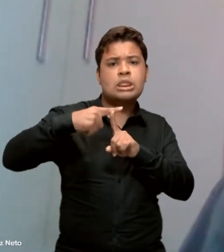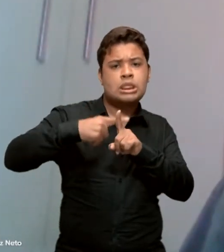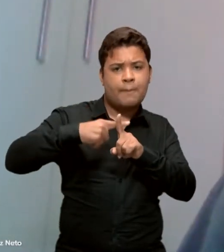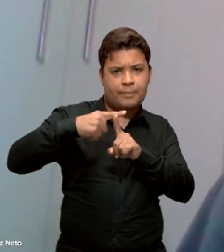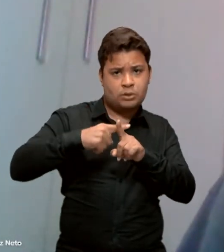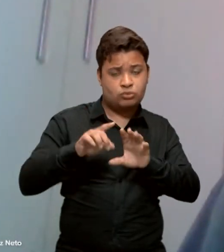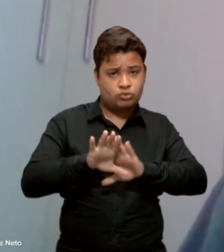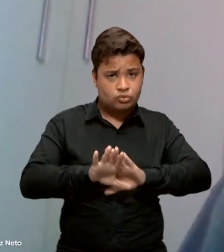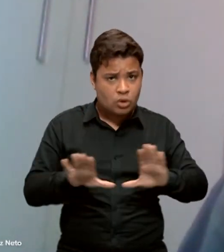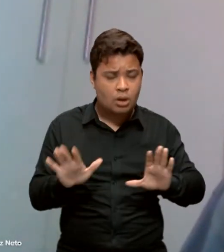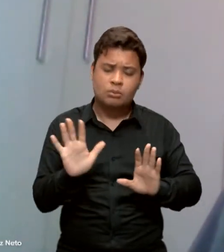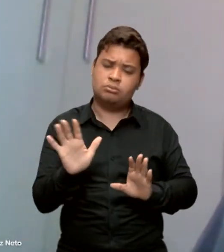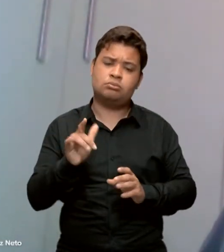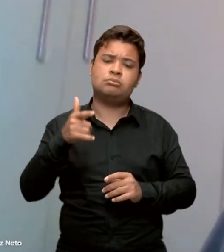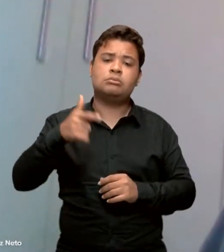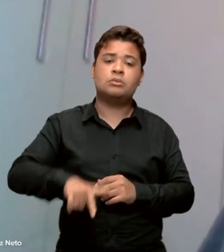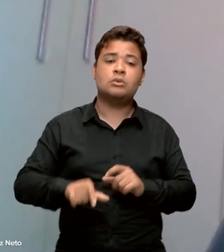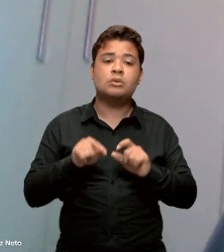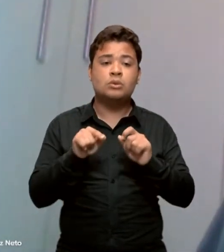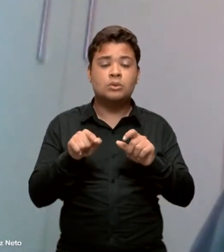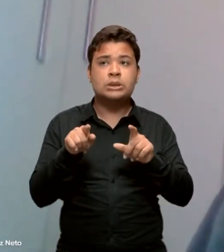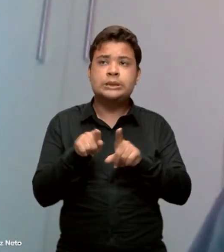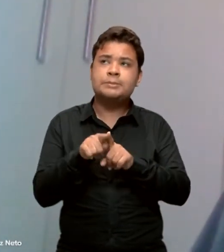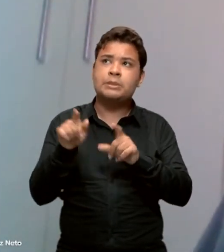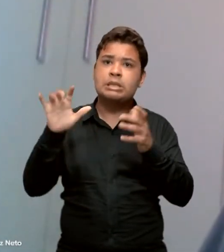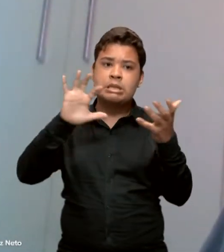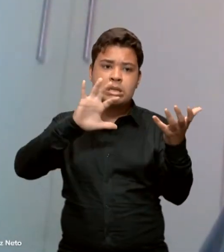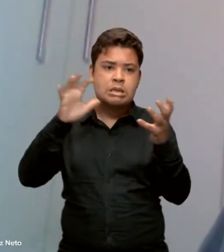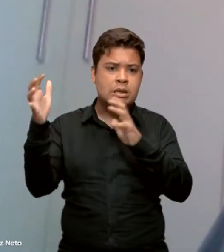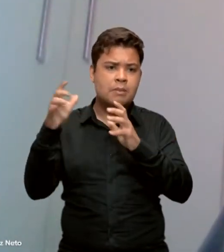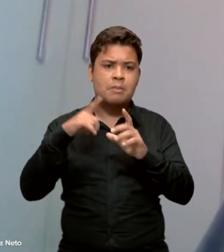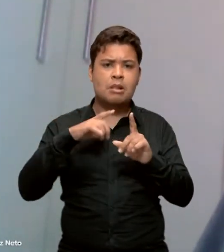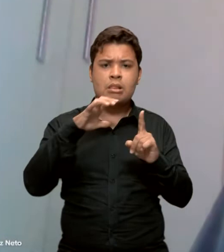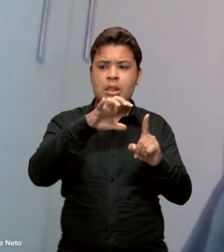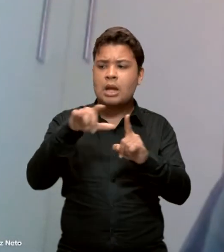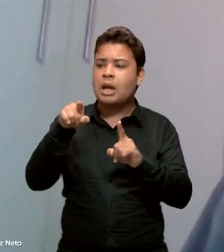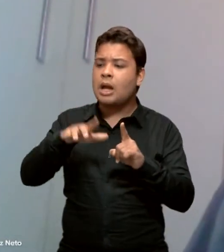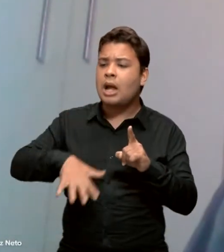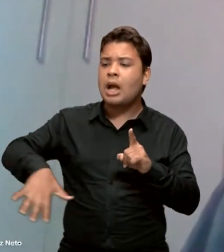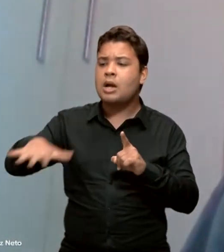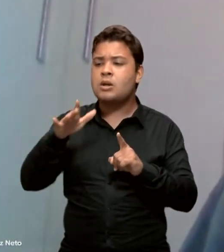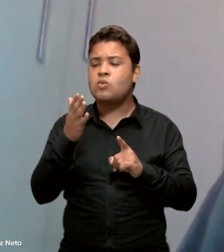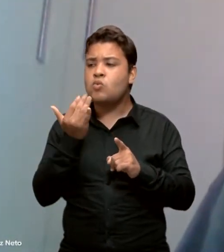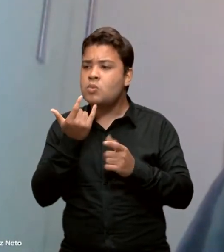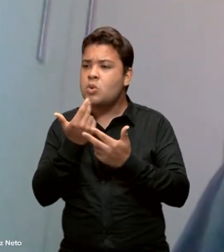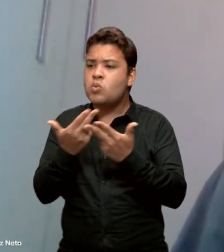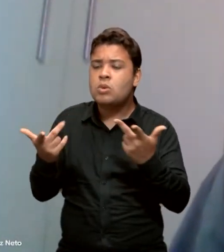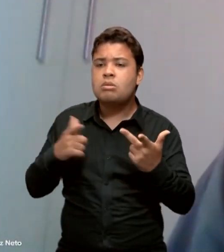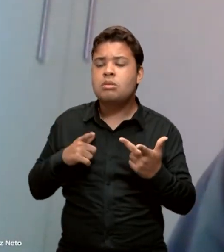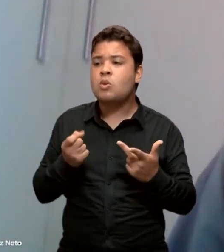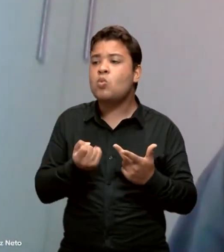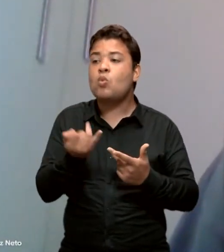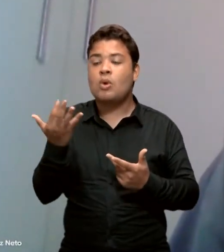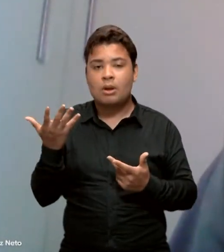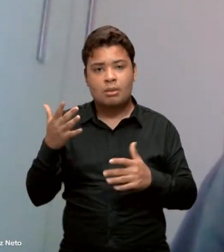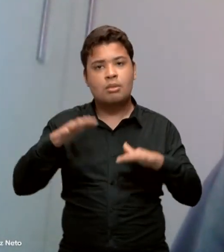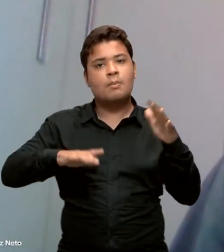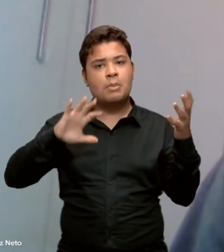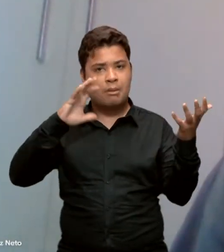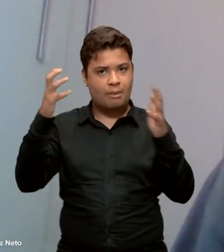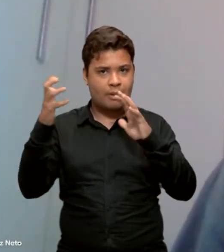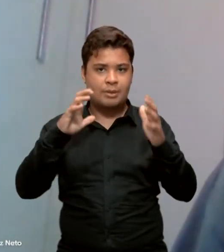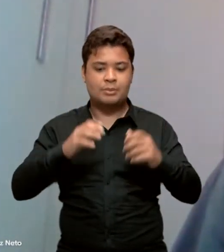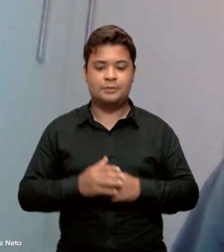eles vivem, mas também como o clima afeta o quanto de recursos estariam disponíveis para esses morcegos. Então, em síntese, seria o tamanho do